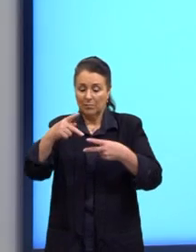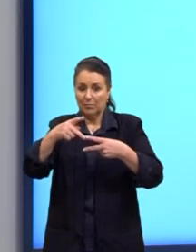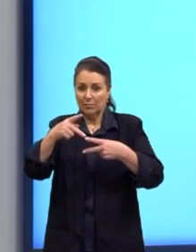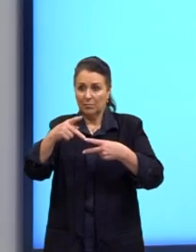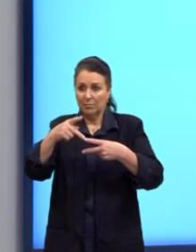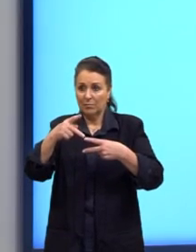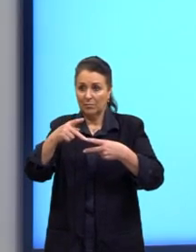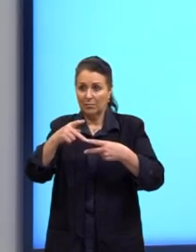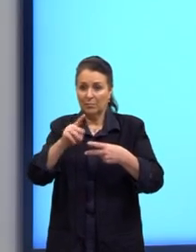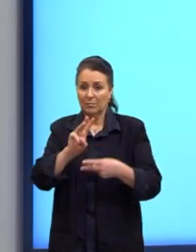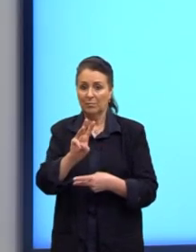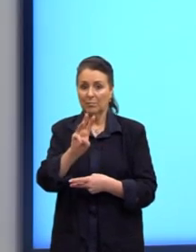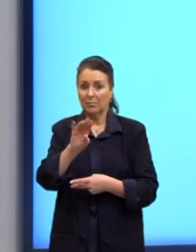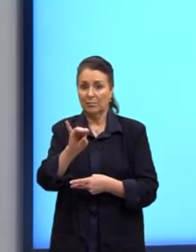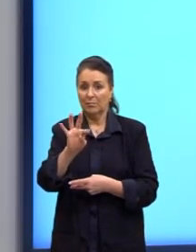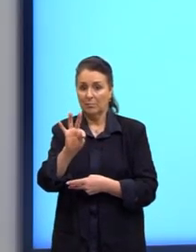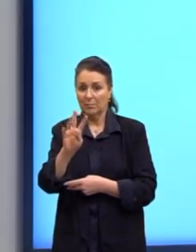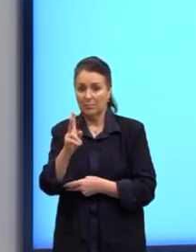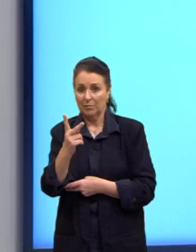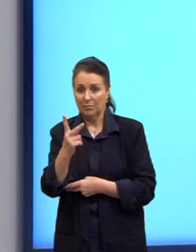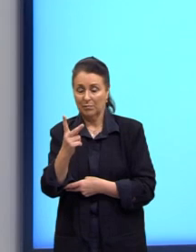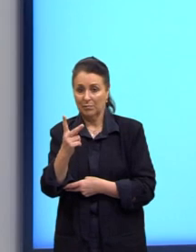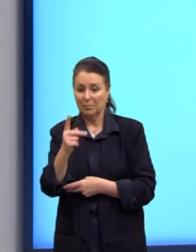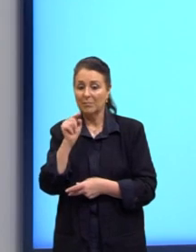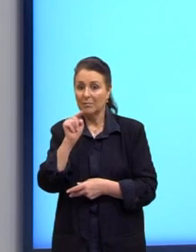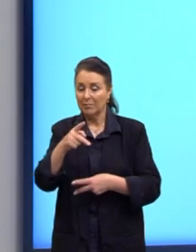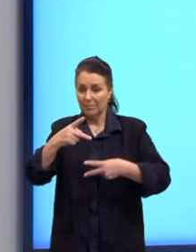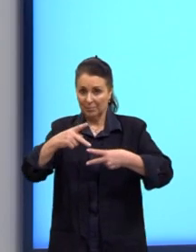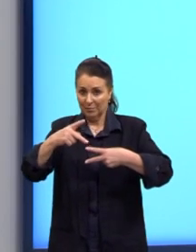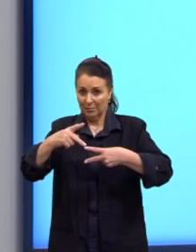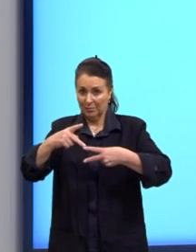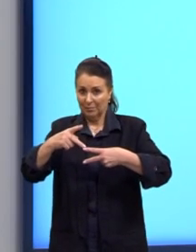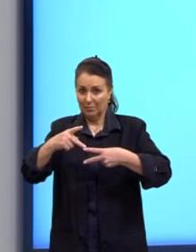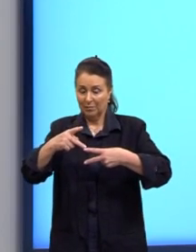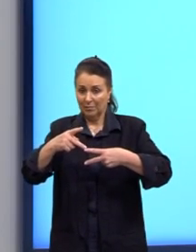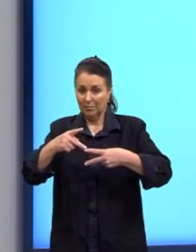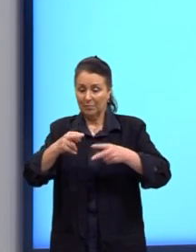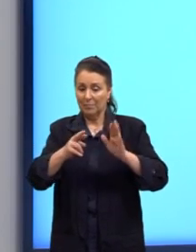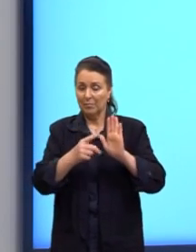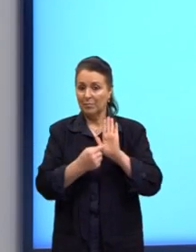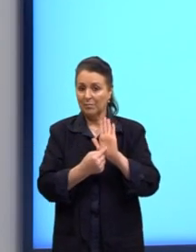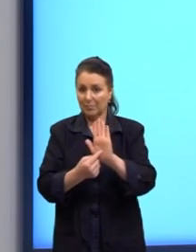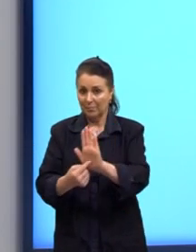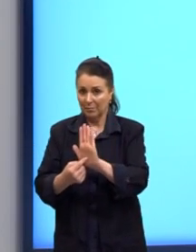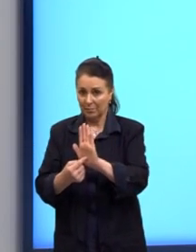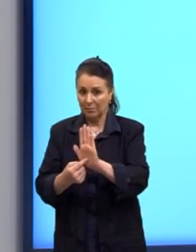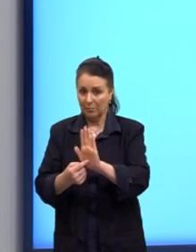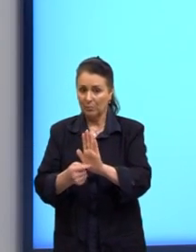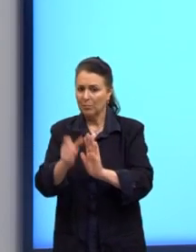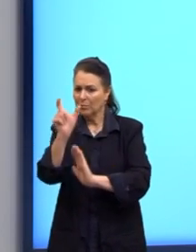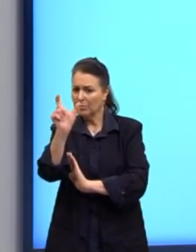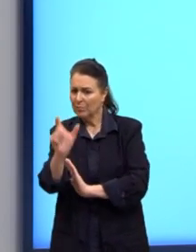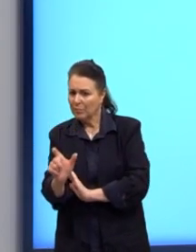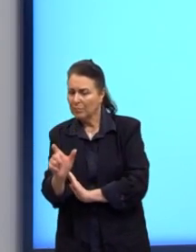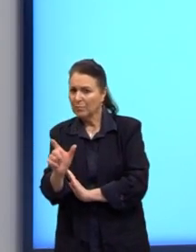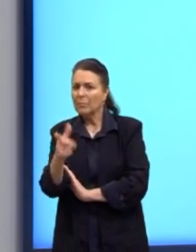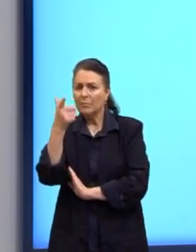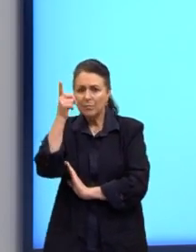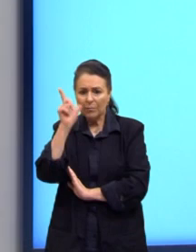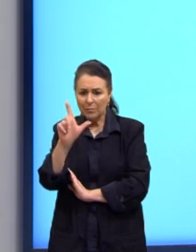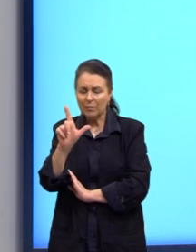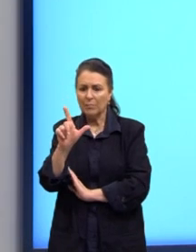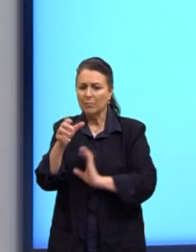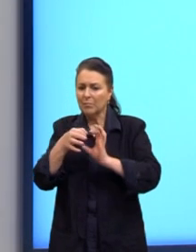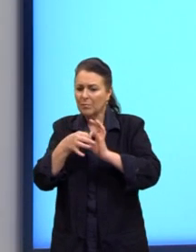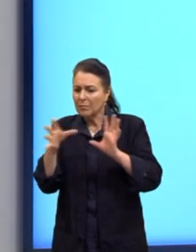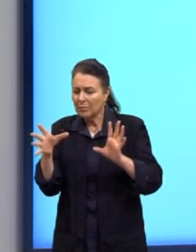é muito e com essa preposição eu quero dizer que a pessoa se safa de alguma coisa ou se